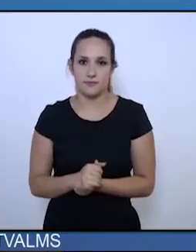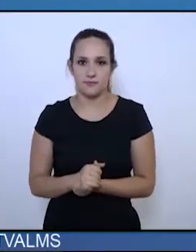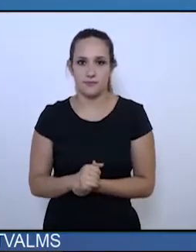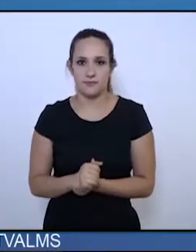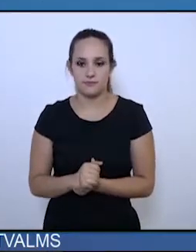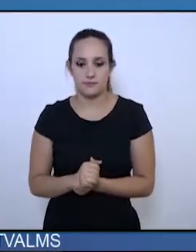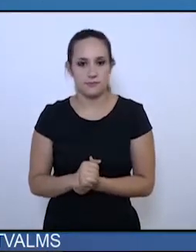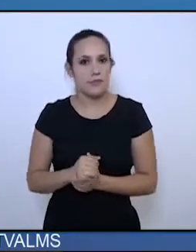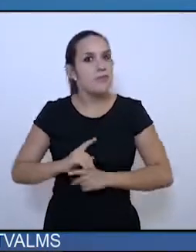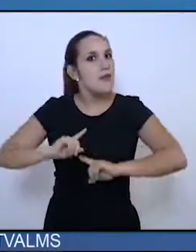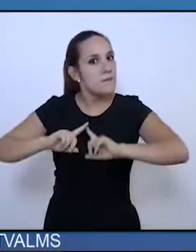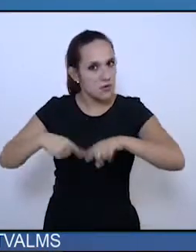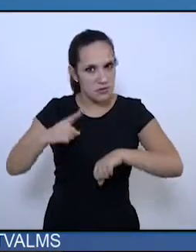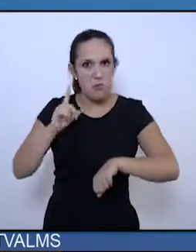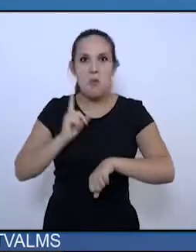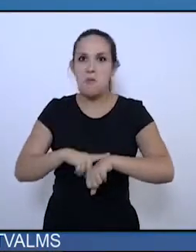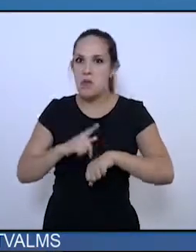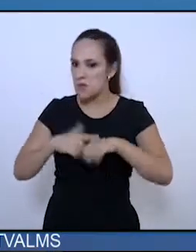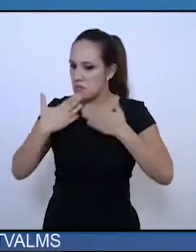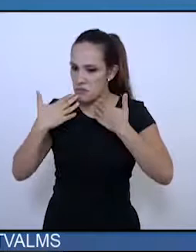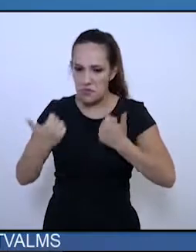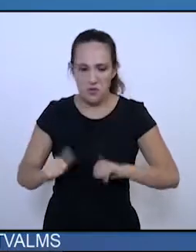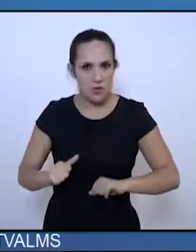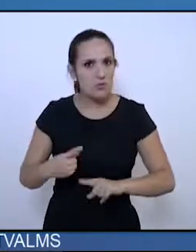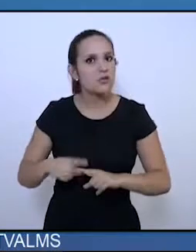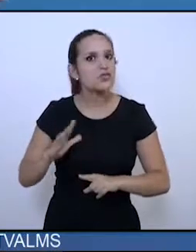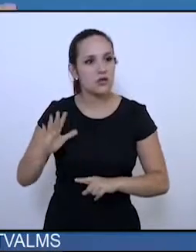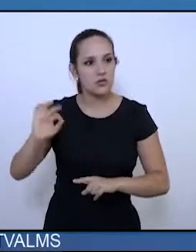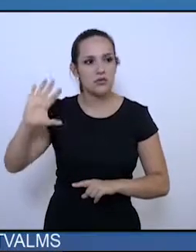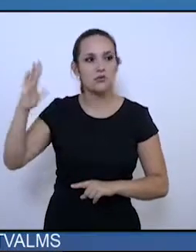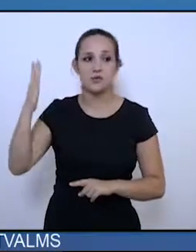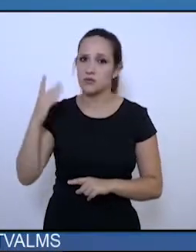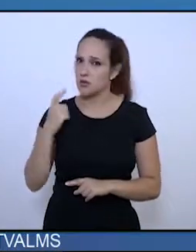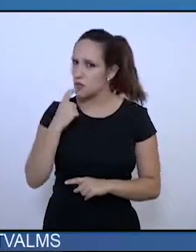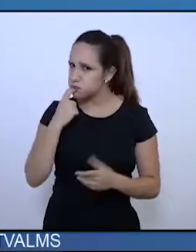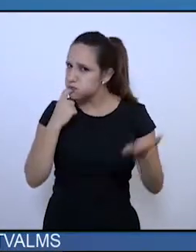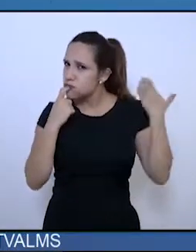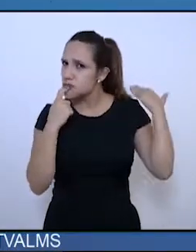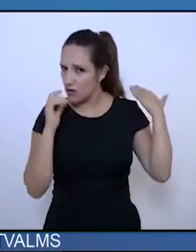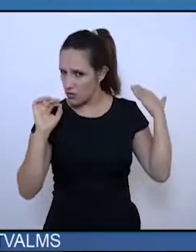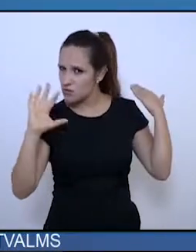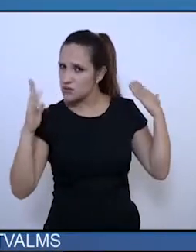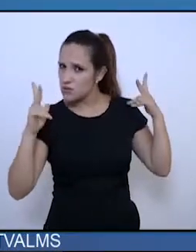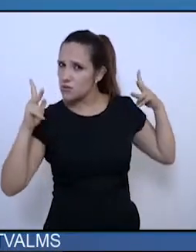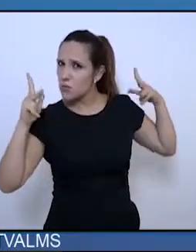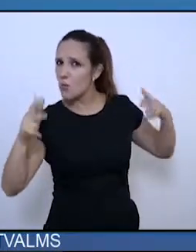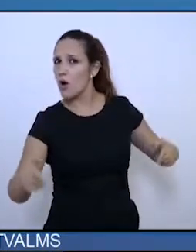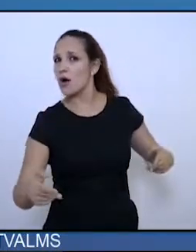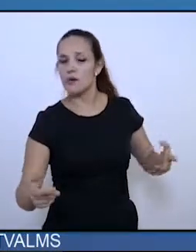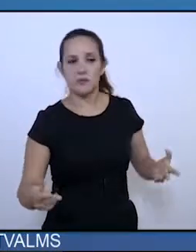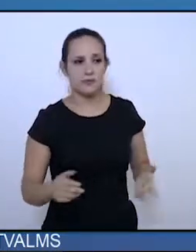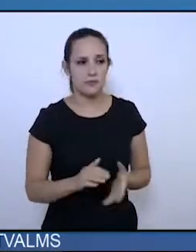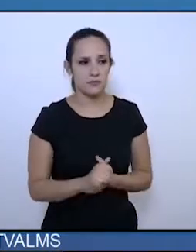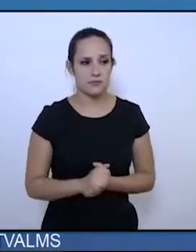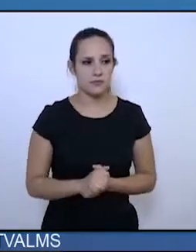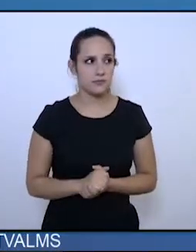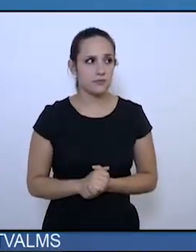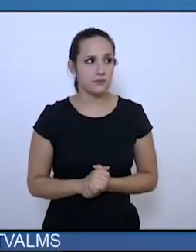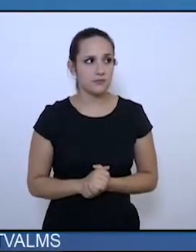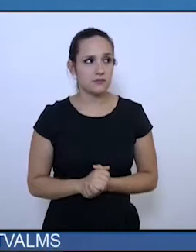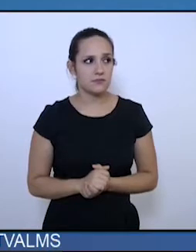de momentos horrorosos vividos pelo povo brasileiro, não tão distante, deputado Eduardo Rocha, não tão